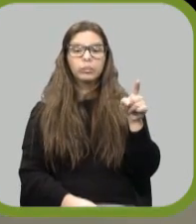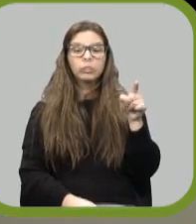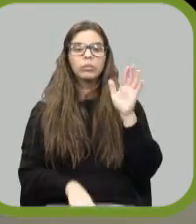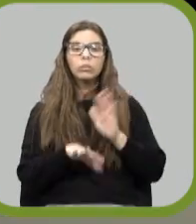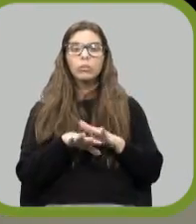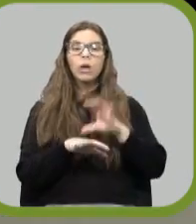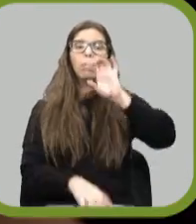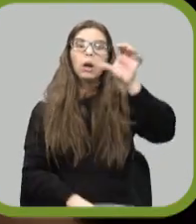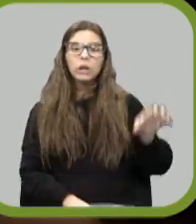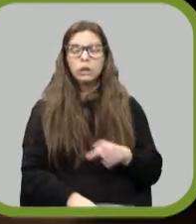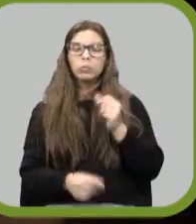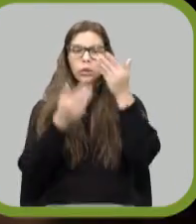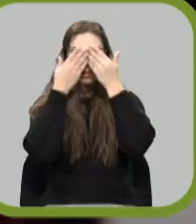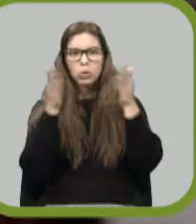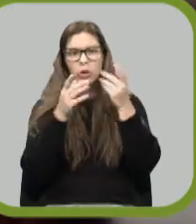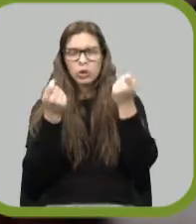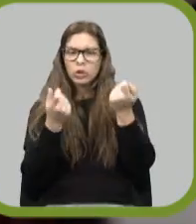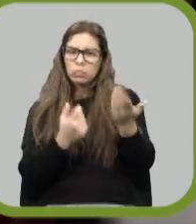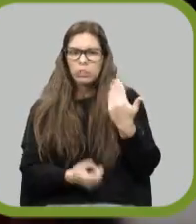por se tratarem de países com democracias muito